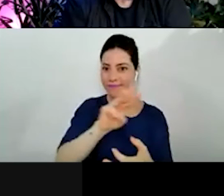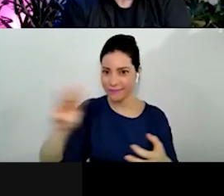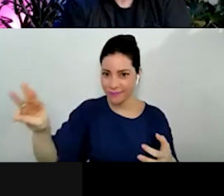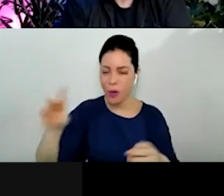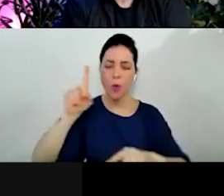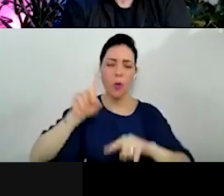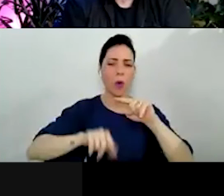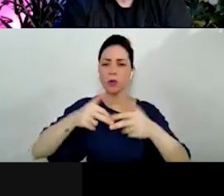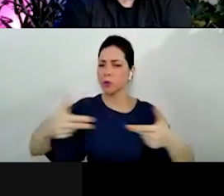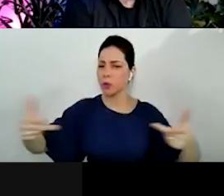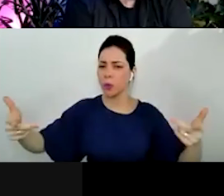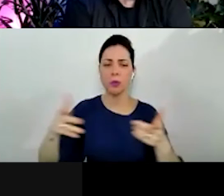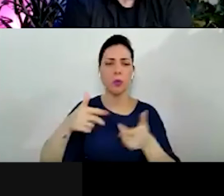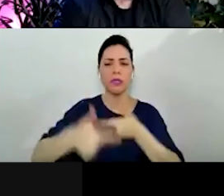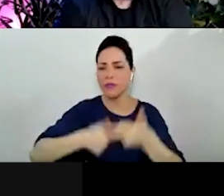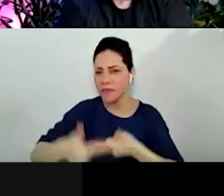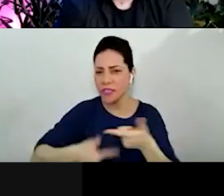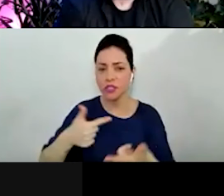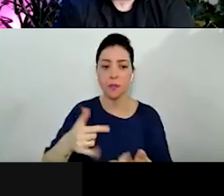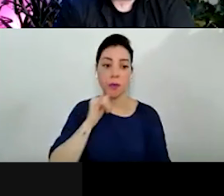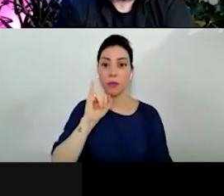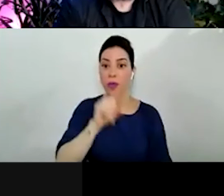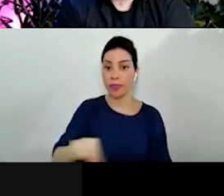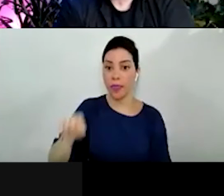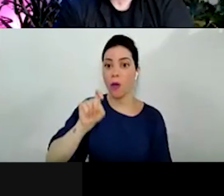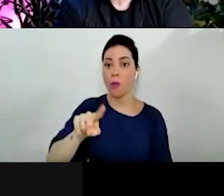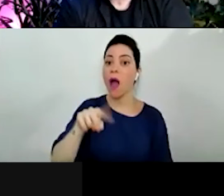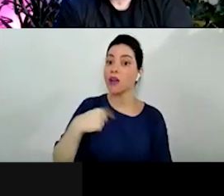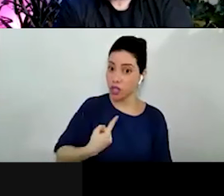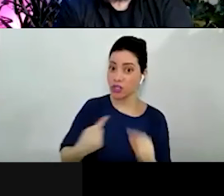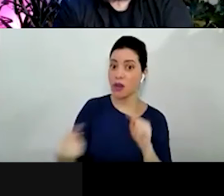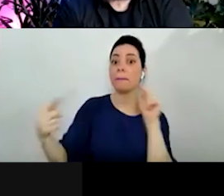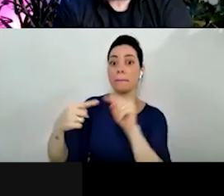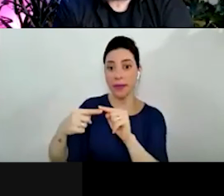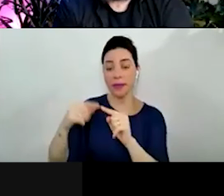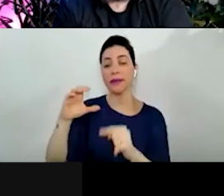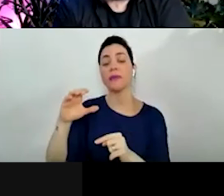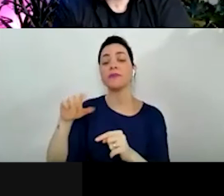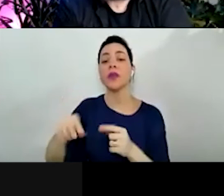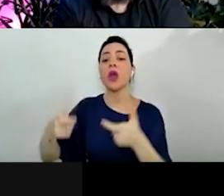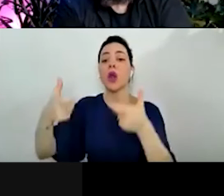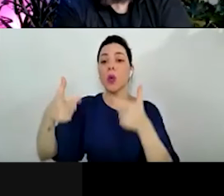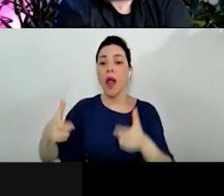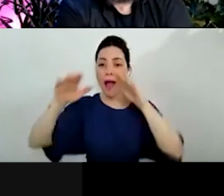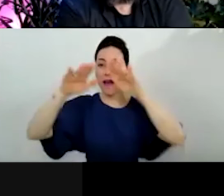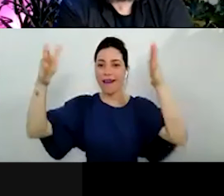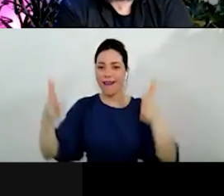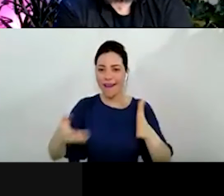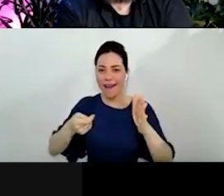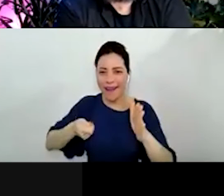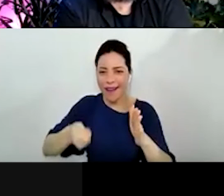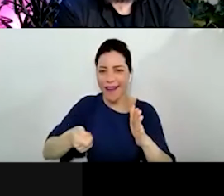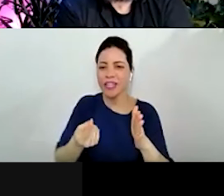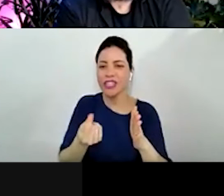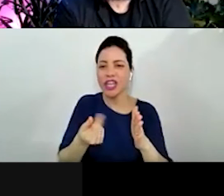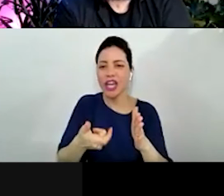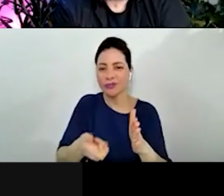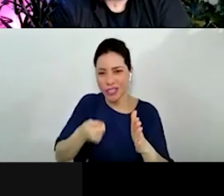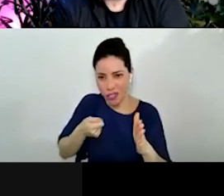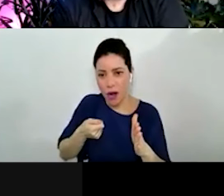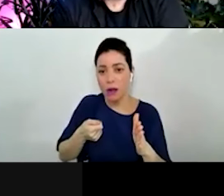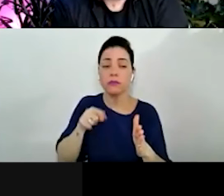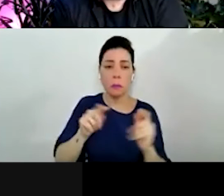digital Qualquer que seja ele por exemplo no Itaú a gente aplicava até nos caixas eletrônicos para você bom então adoro Sérgio é aplicável